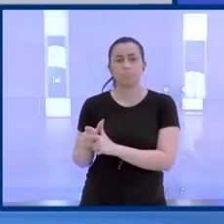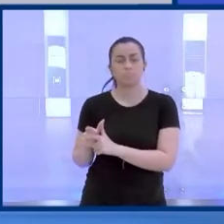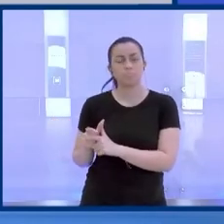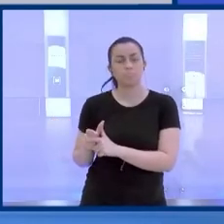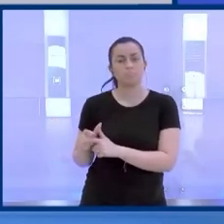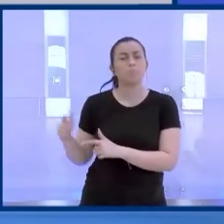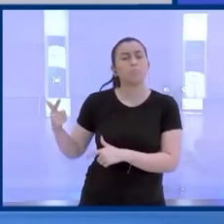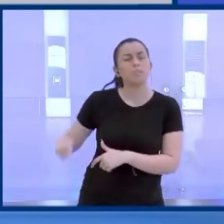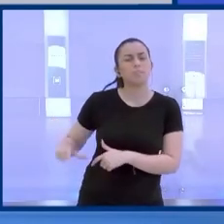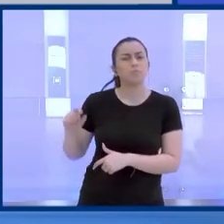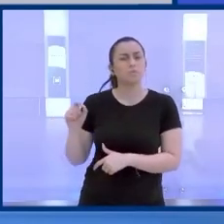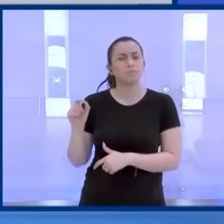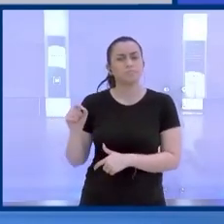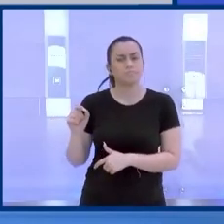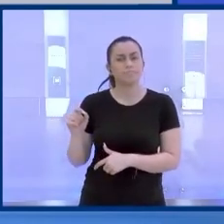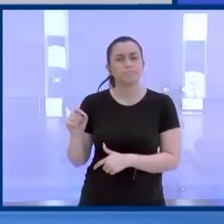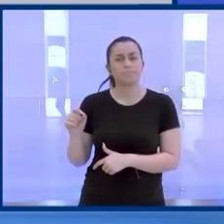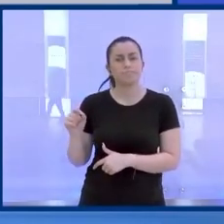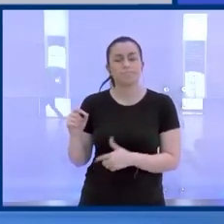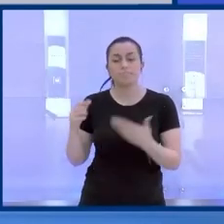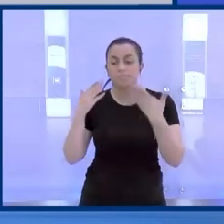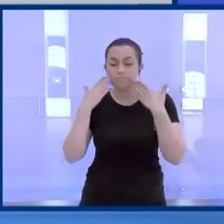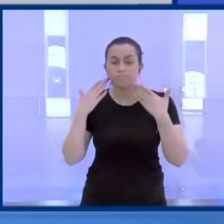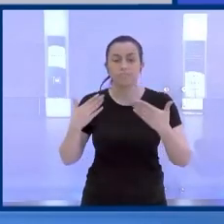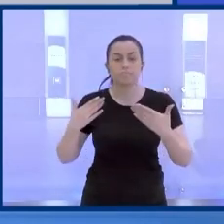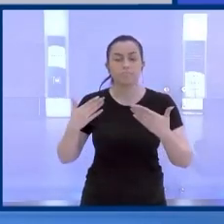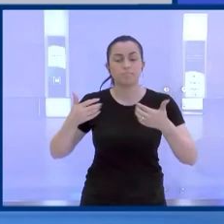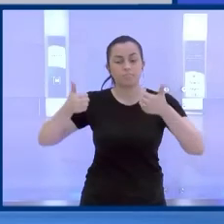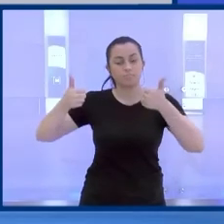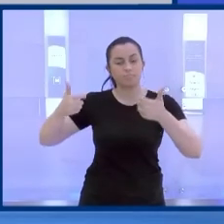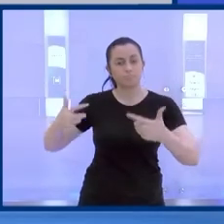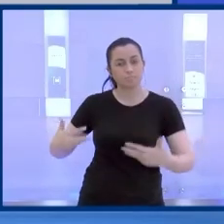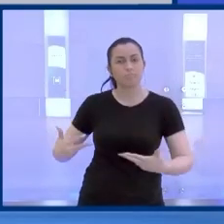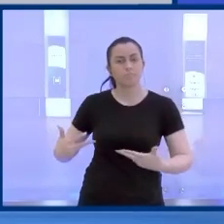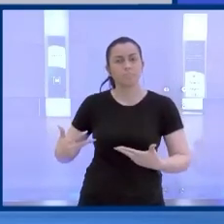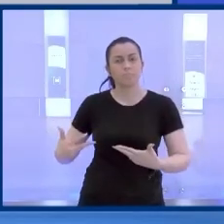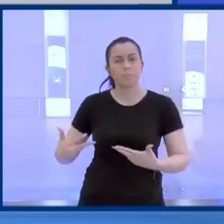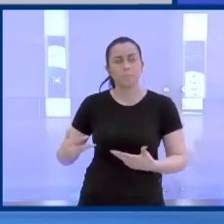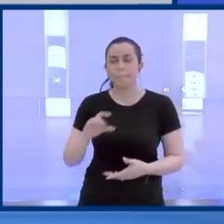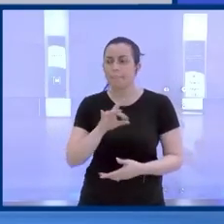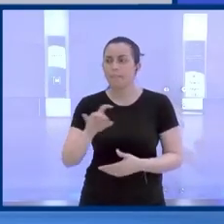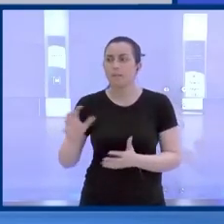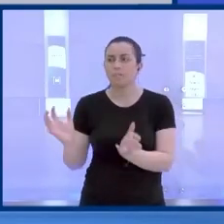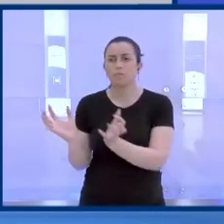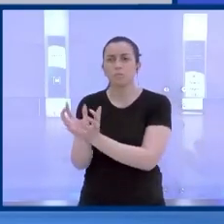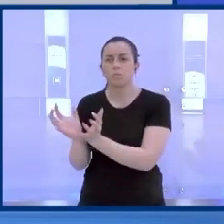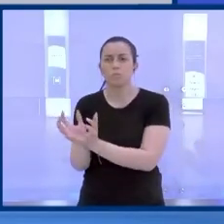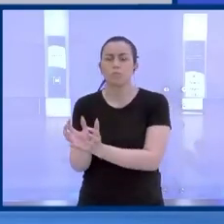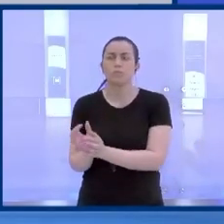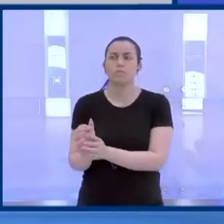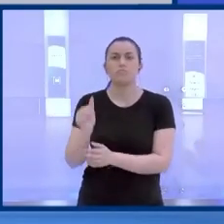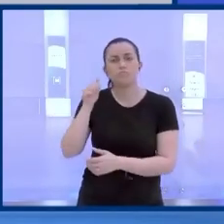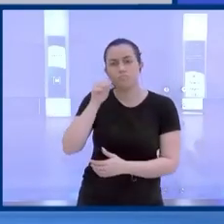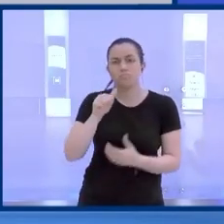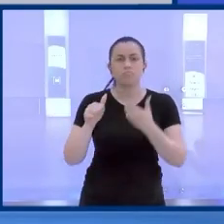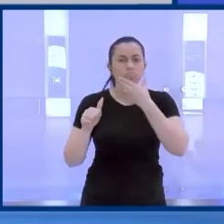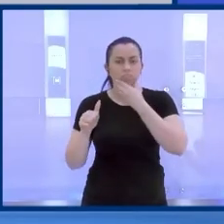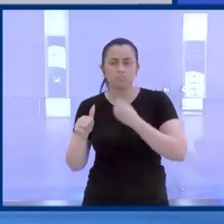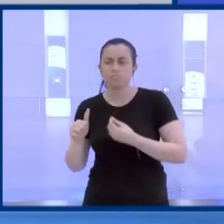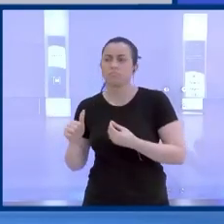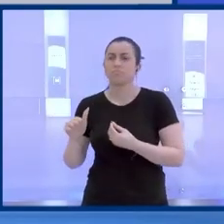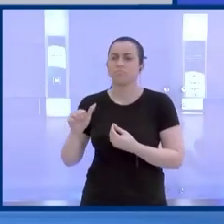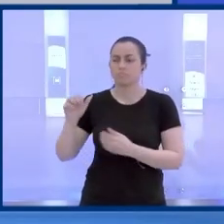isso, seja justamente fazer com que os gaúchos deixassem de